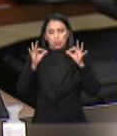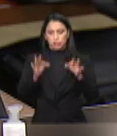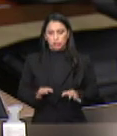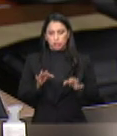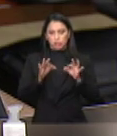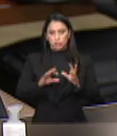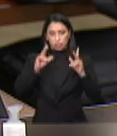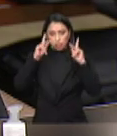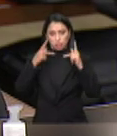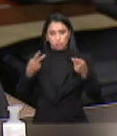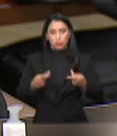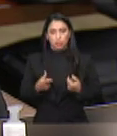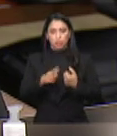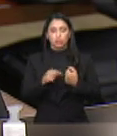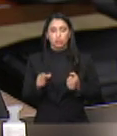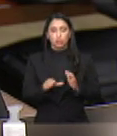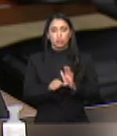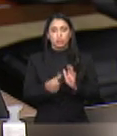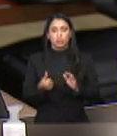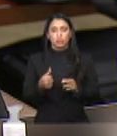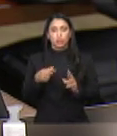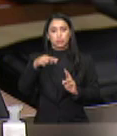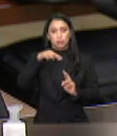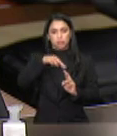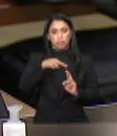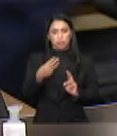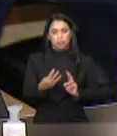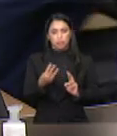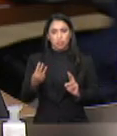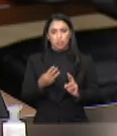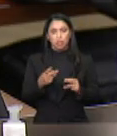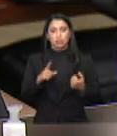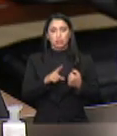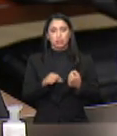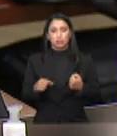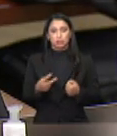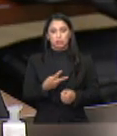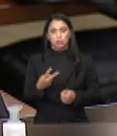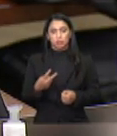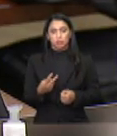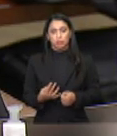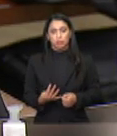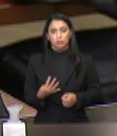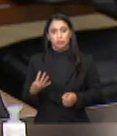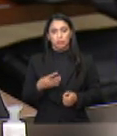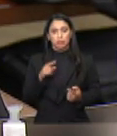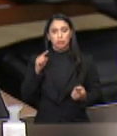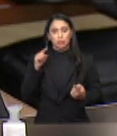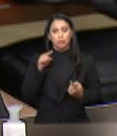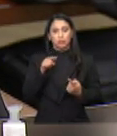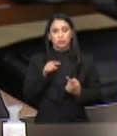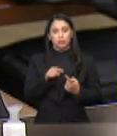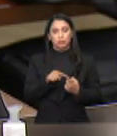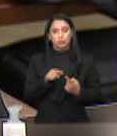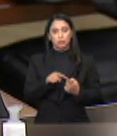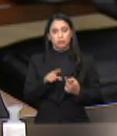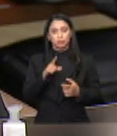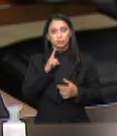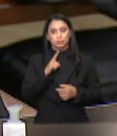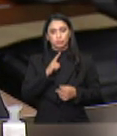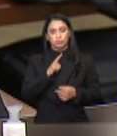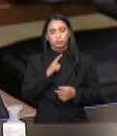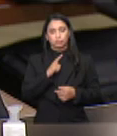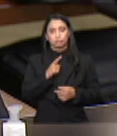humana, no artigo 1º, inciso 3, no artigo 2º, 4º, como objetivo fundamental em pauta, da República, promover a